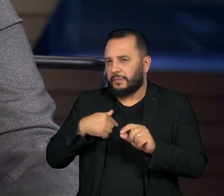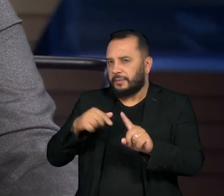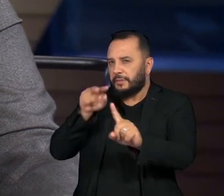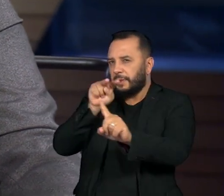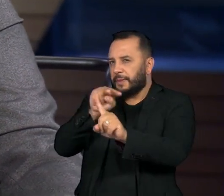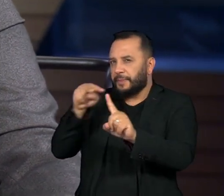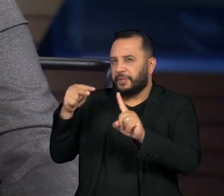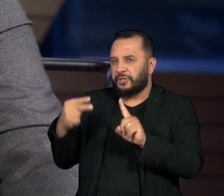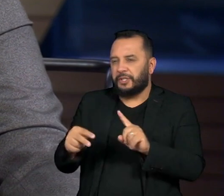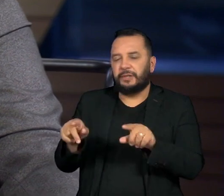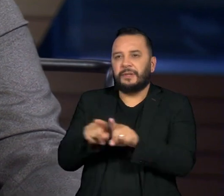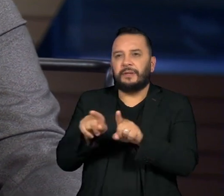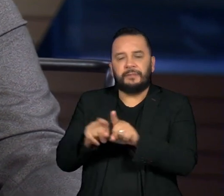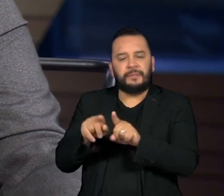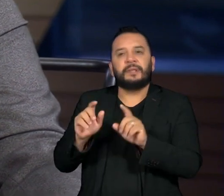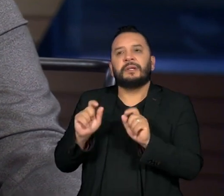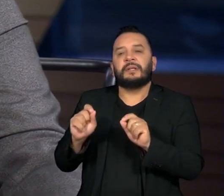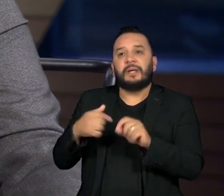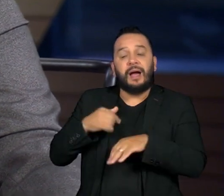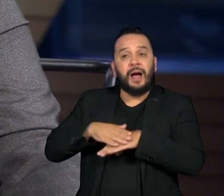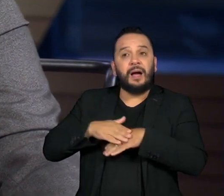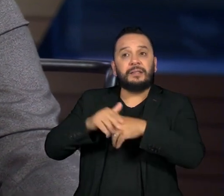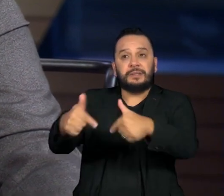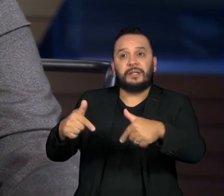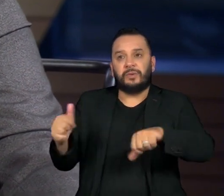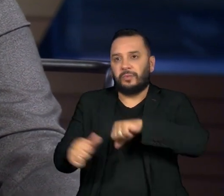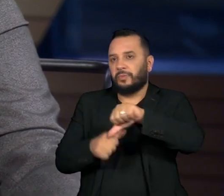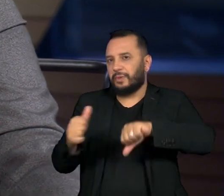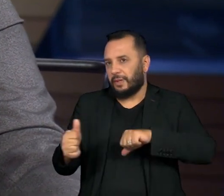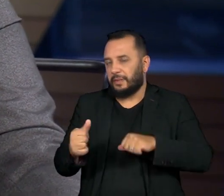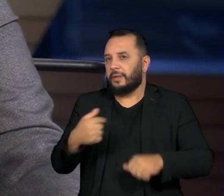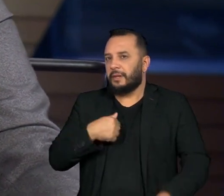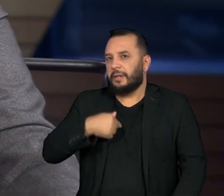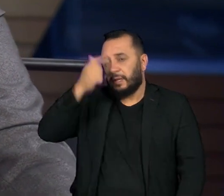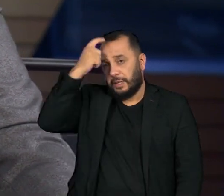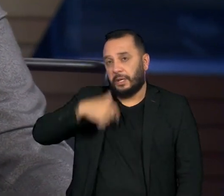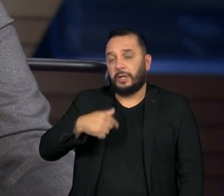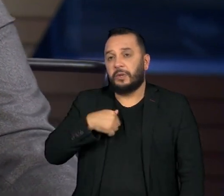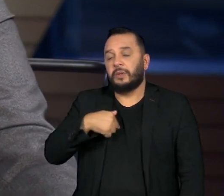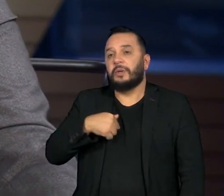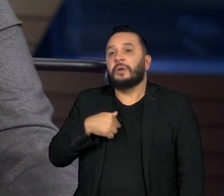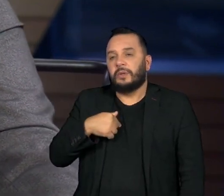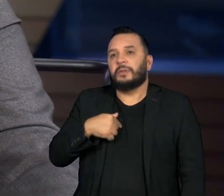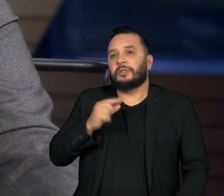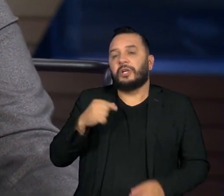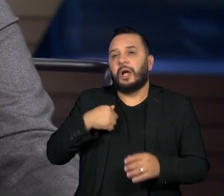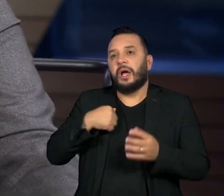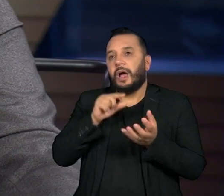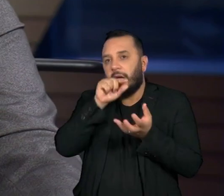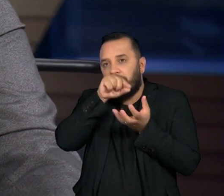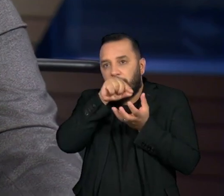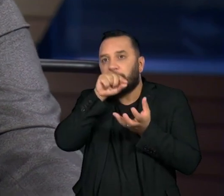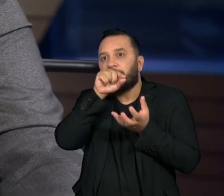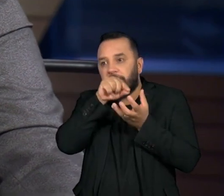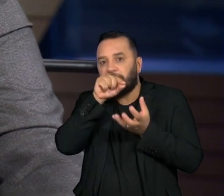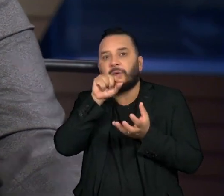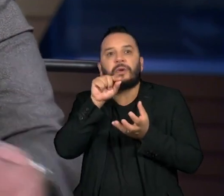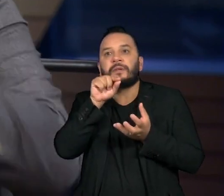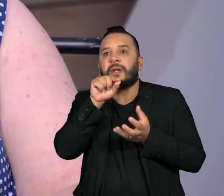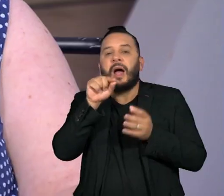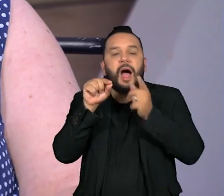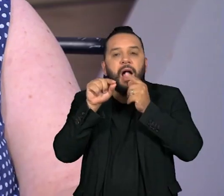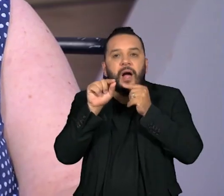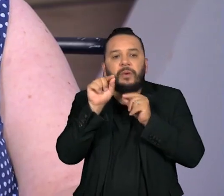mudar essa visão e essa ação, sobretudo. Não adianta nada eu me considerar um beija-flor quando a agricultura é um elefante sugando a água em